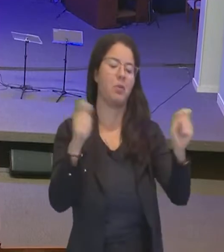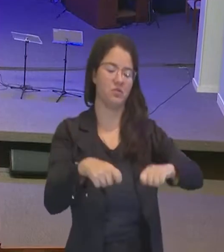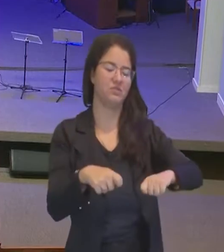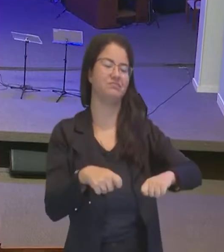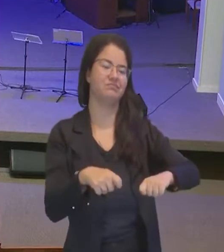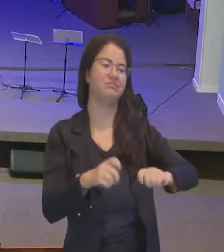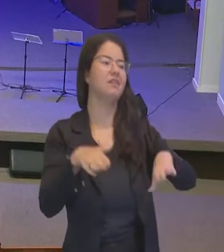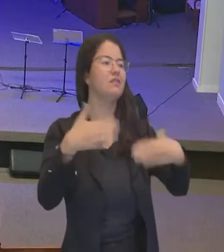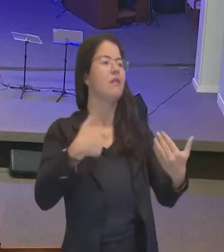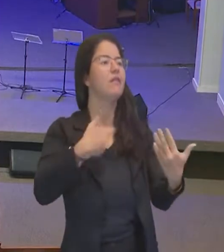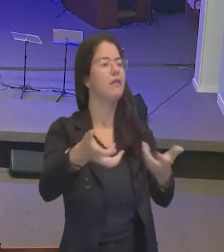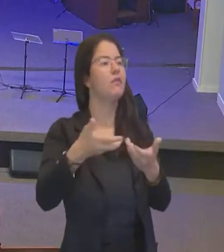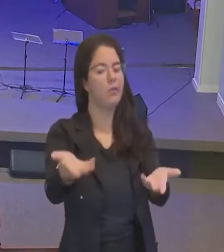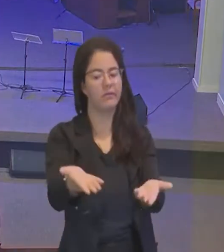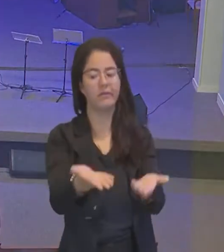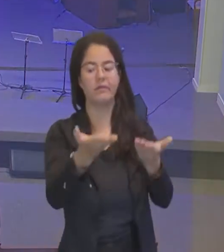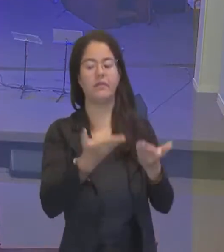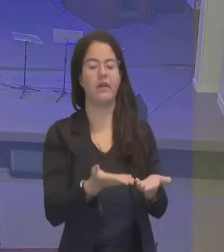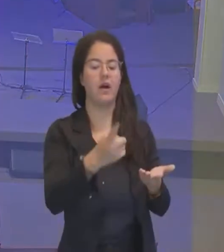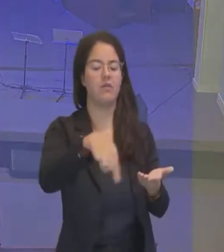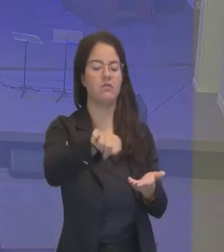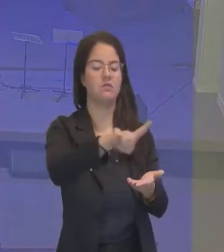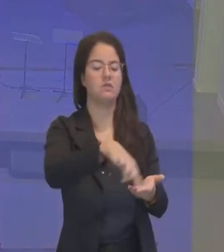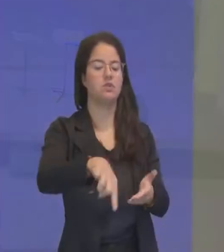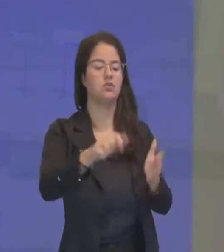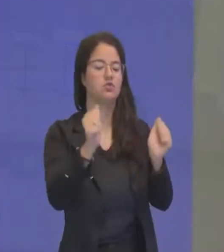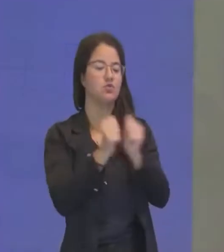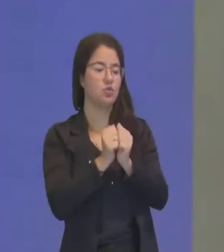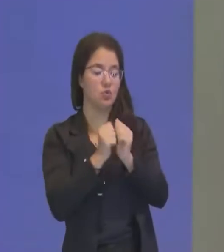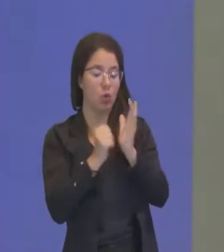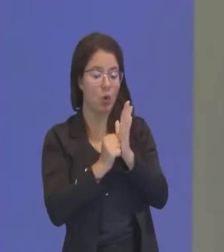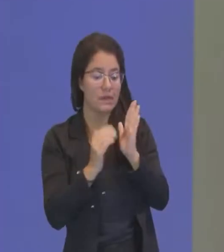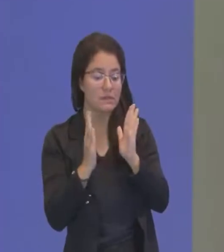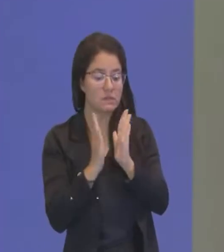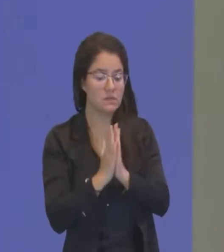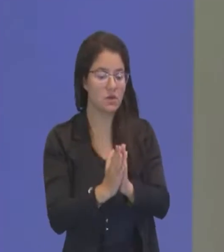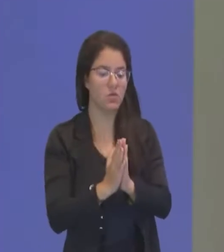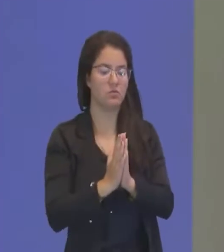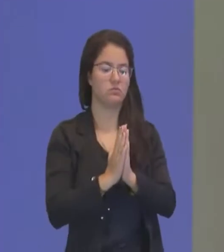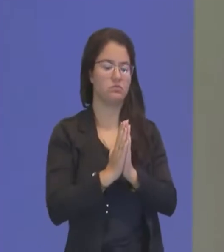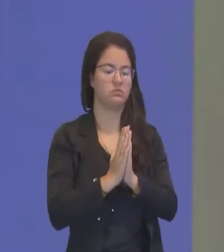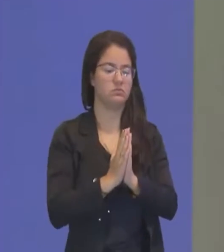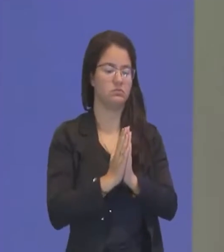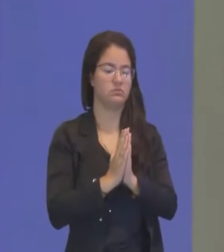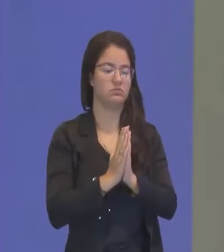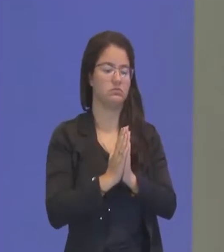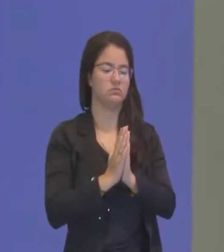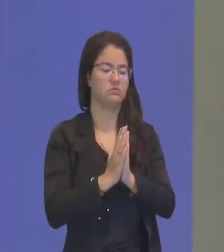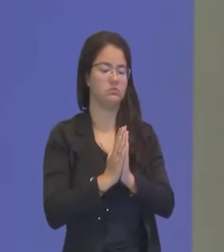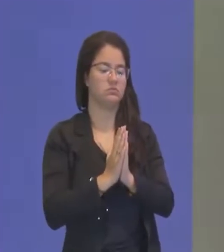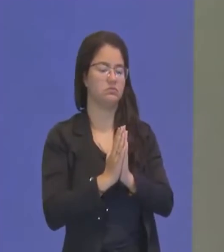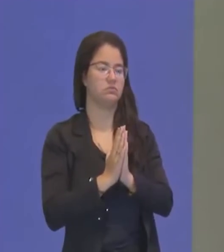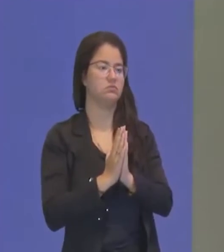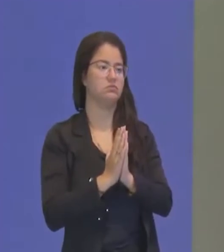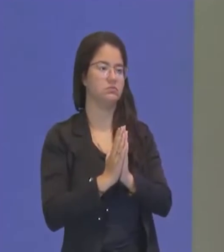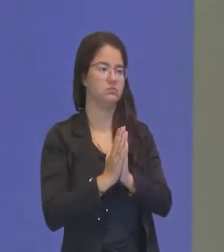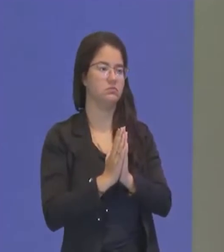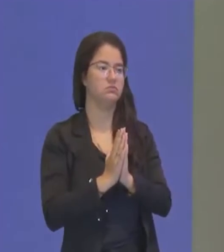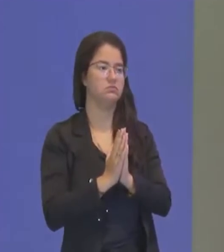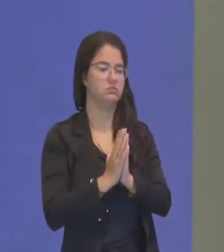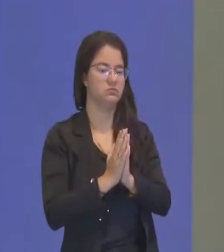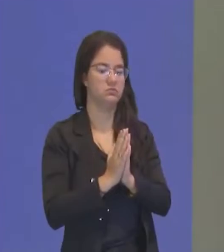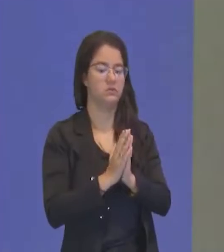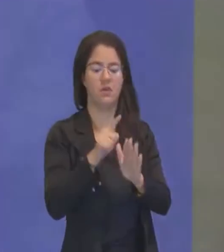eu quero convidar você a fazer uma oração comigo, aí no seu lugar. Você pode orar alto, pode orar baixo,